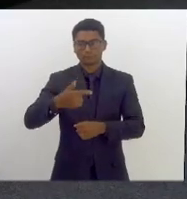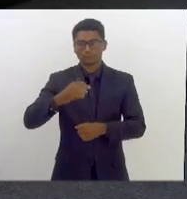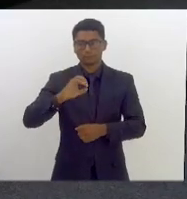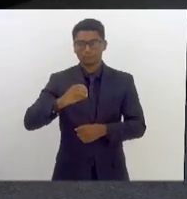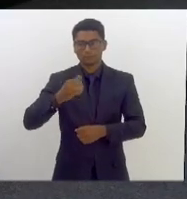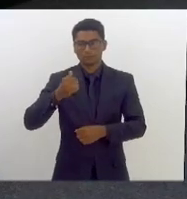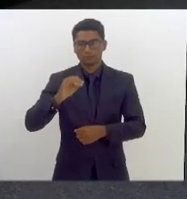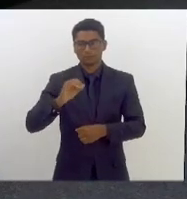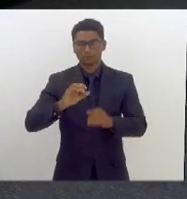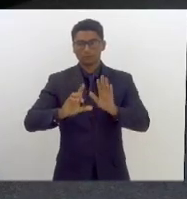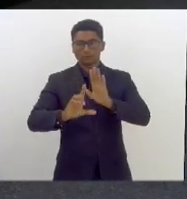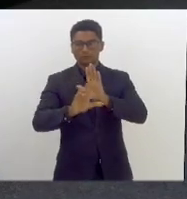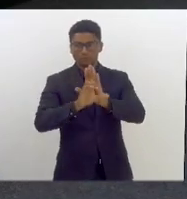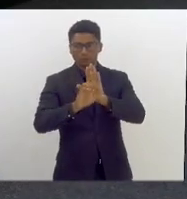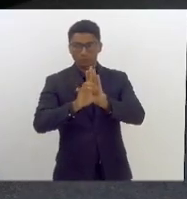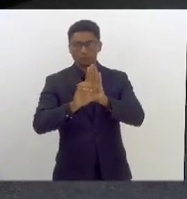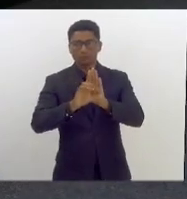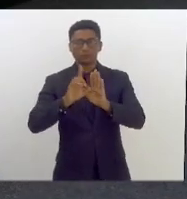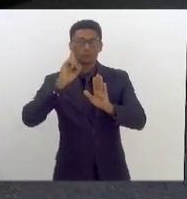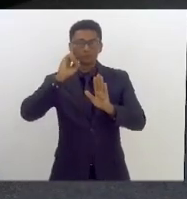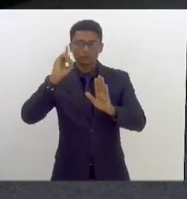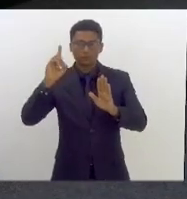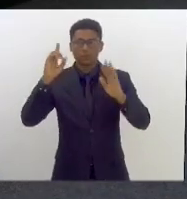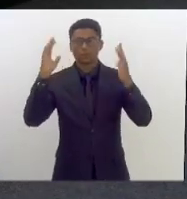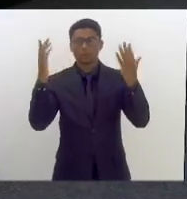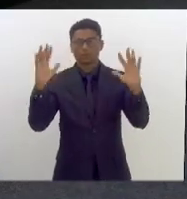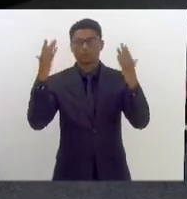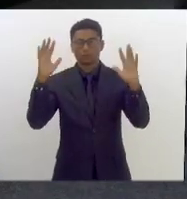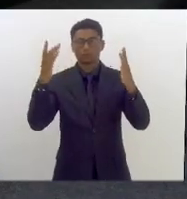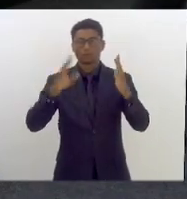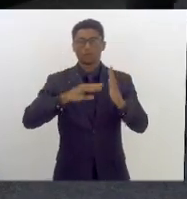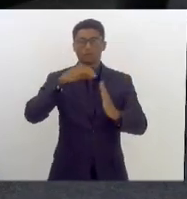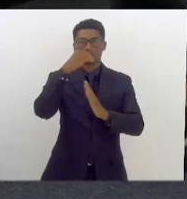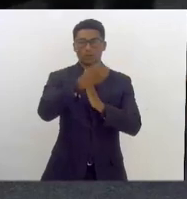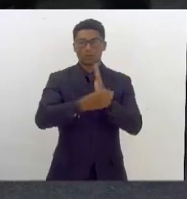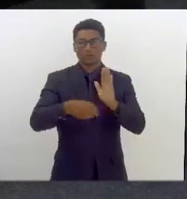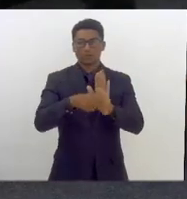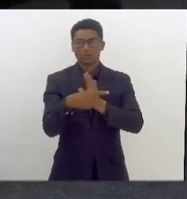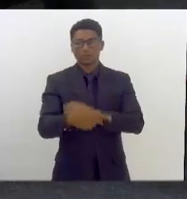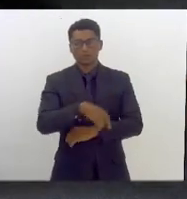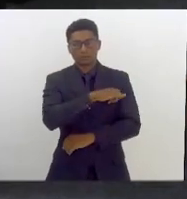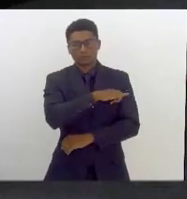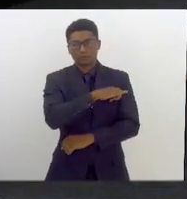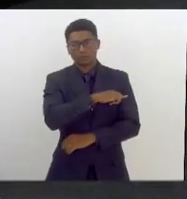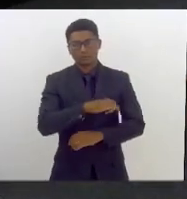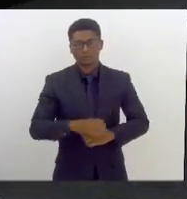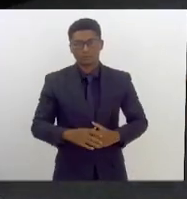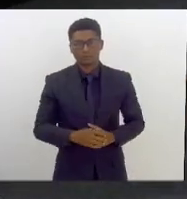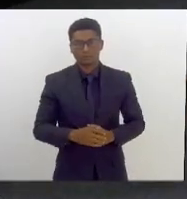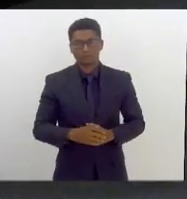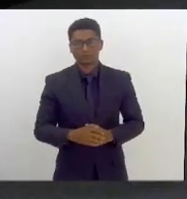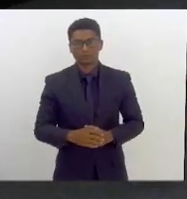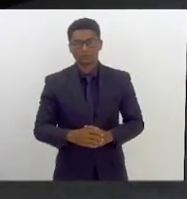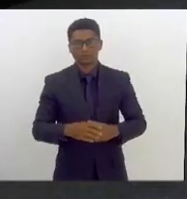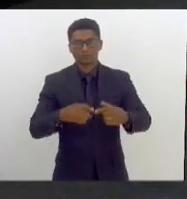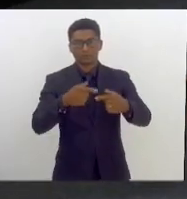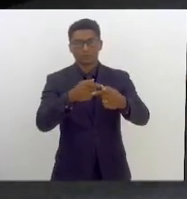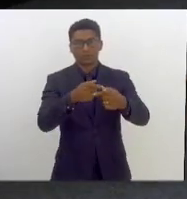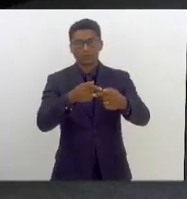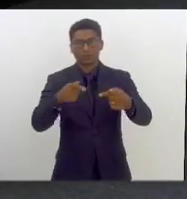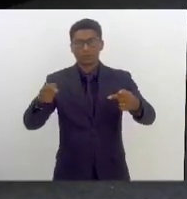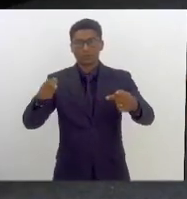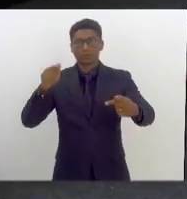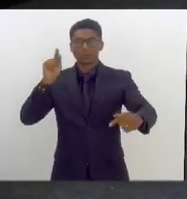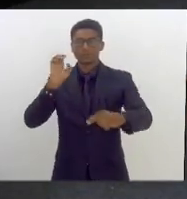legislação relativa às datas comemorativas do calendário oficial do Estado do Rio de Janeiro, a Semana Estadual